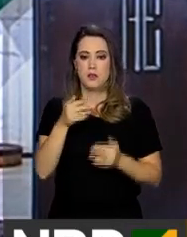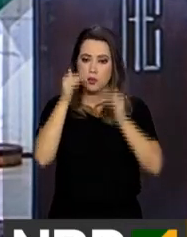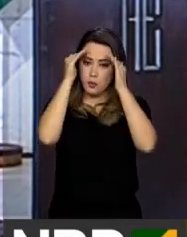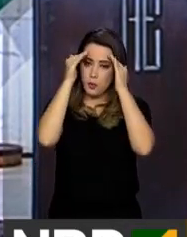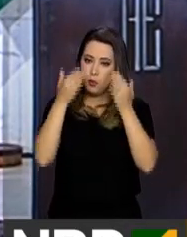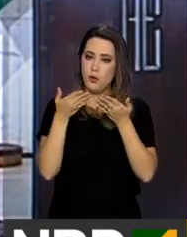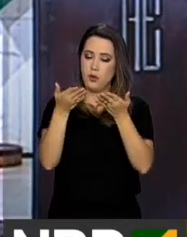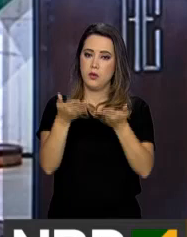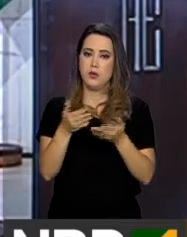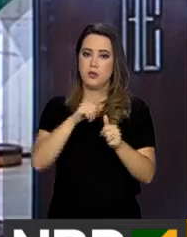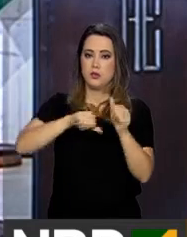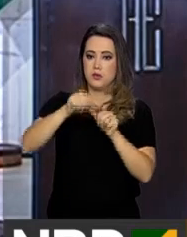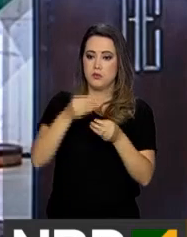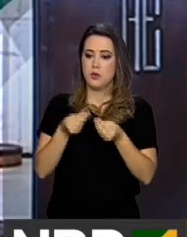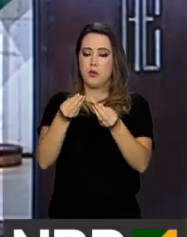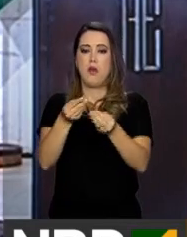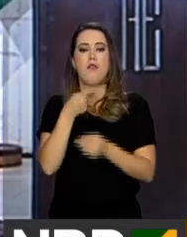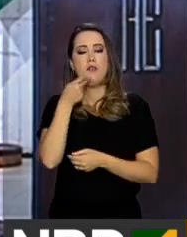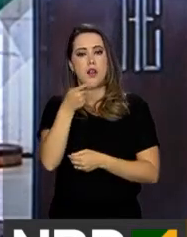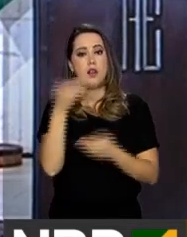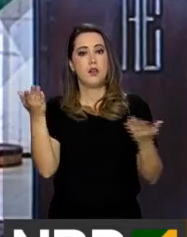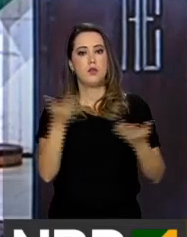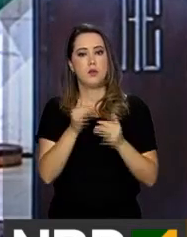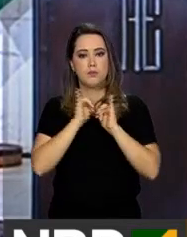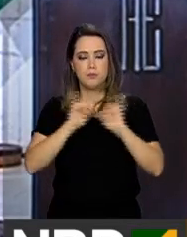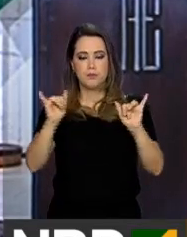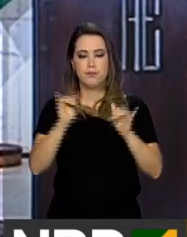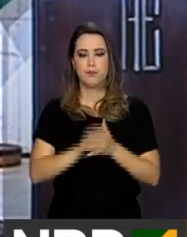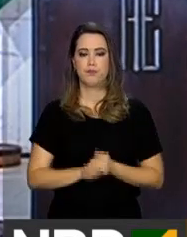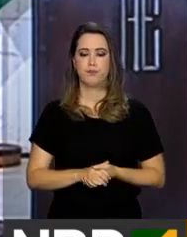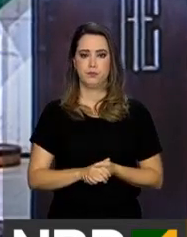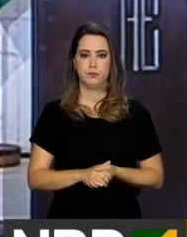de passar a palavra para a sua declaração à imprensa.